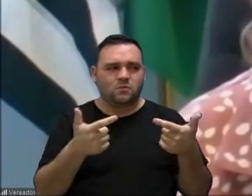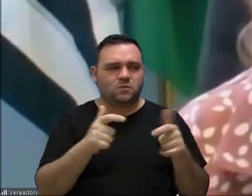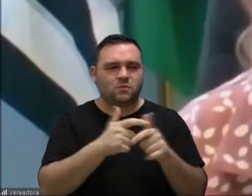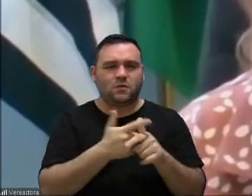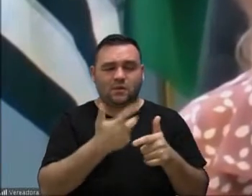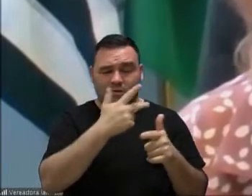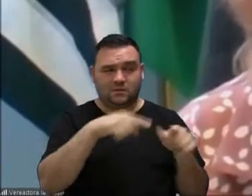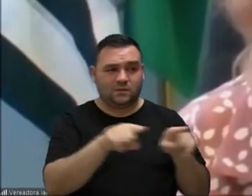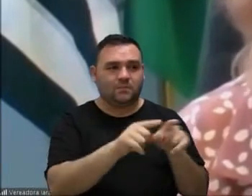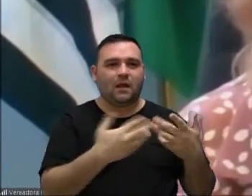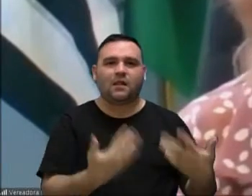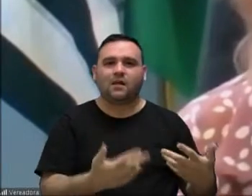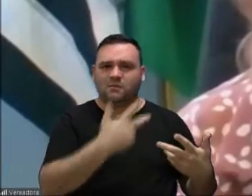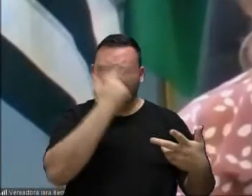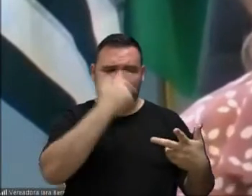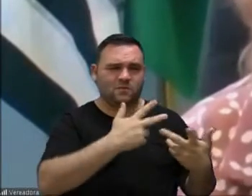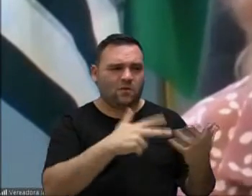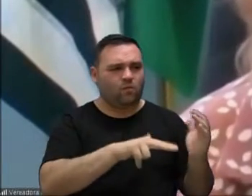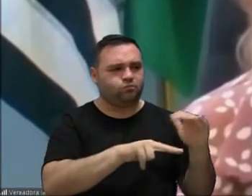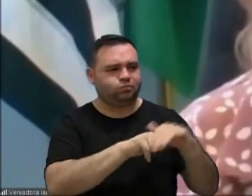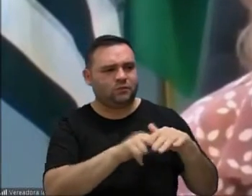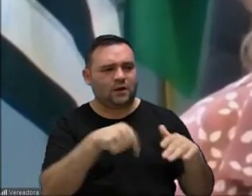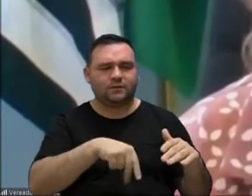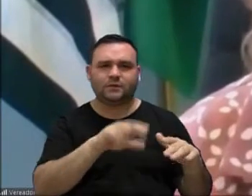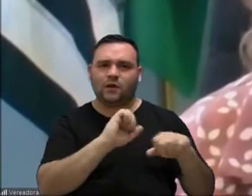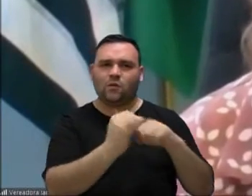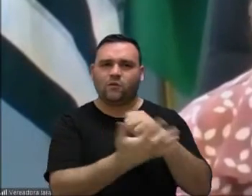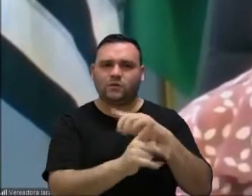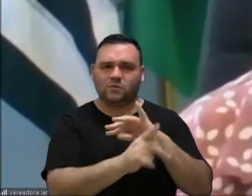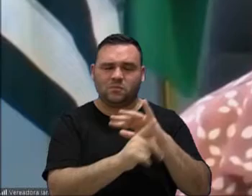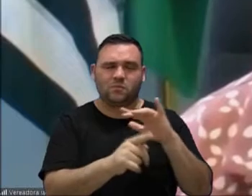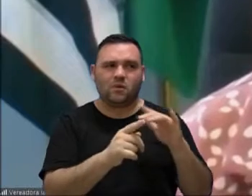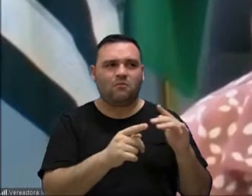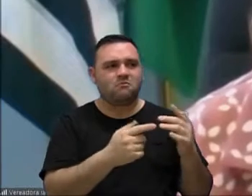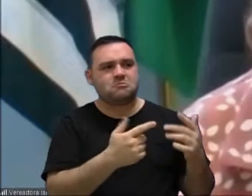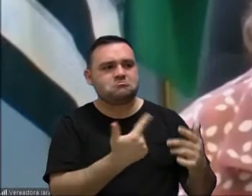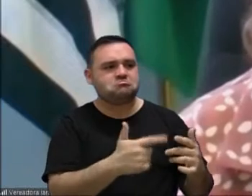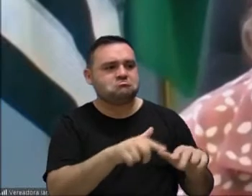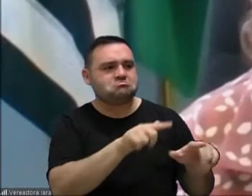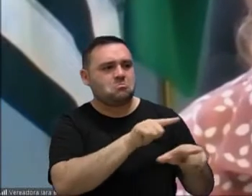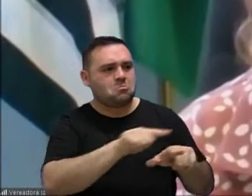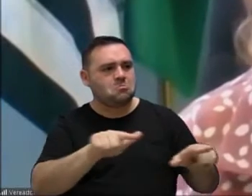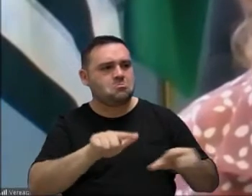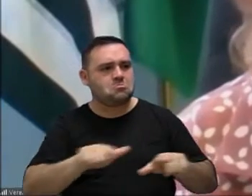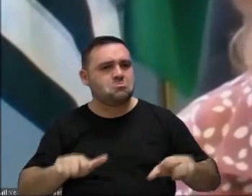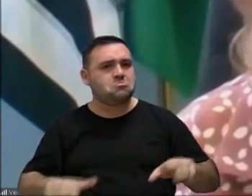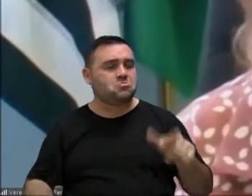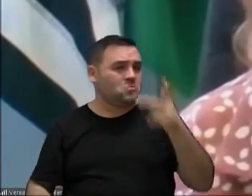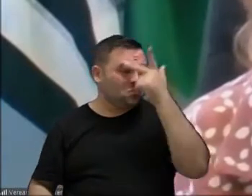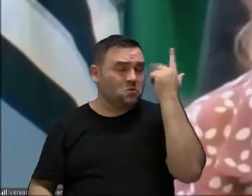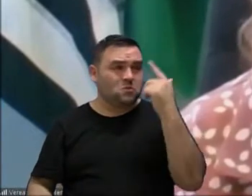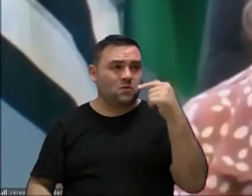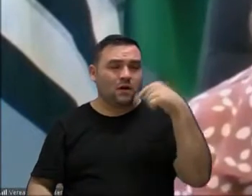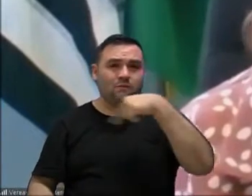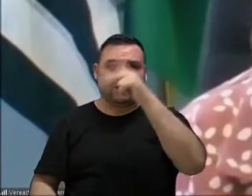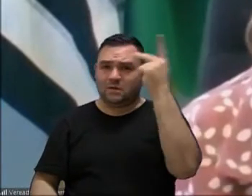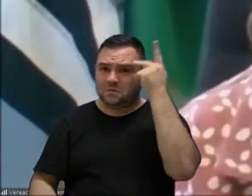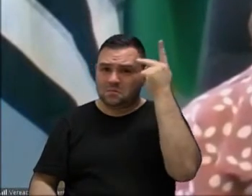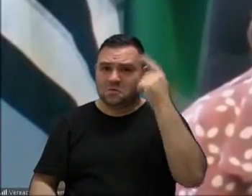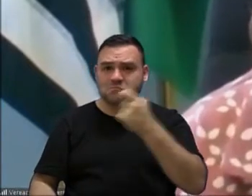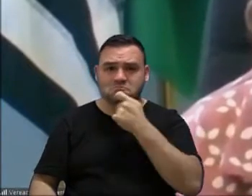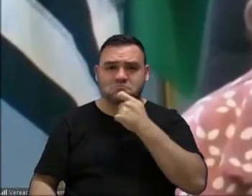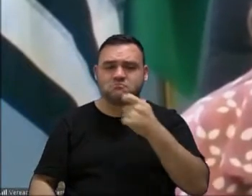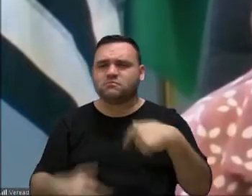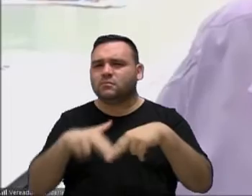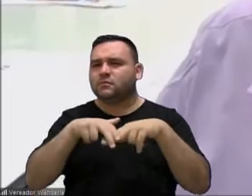ocupação dos leitos COVID na cidade. Eu, pelo menos, não tive nenhuma informação de pessoas mandadas para São Paulo. não